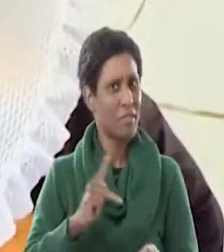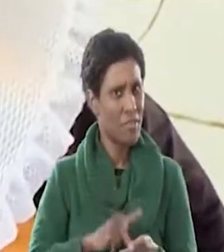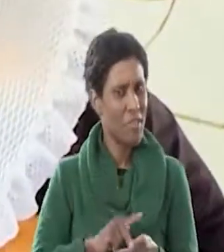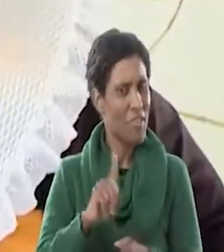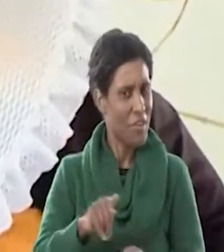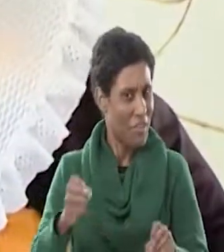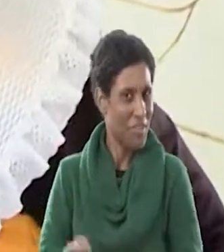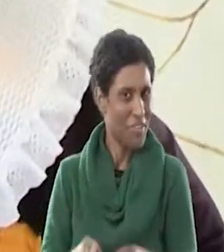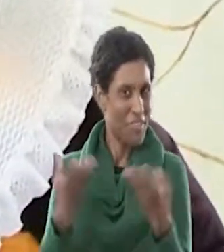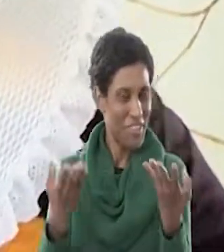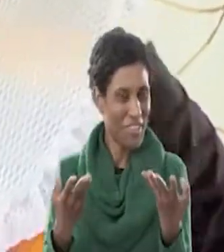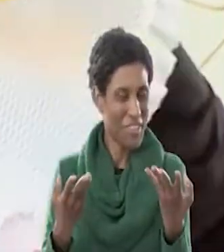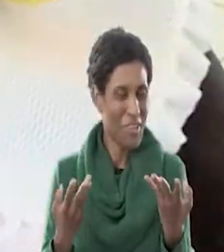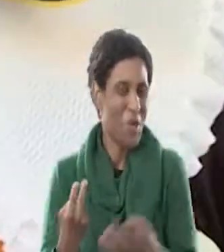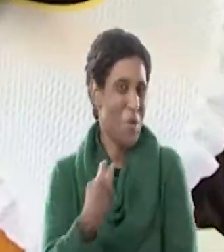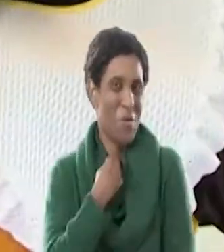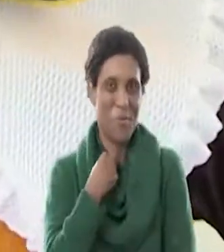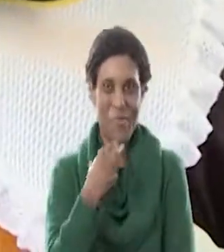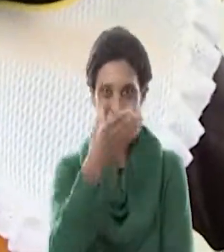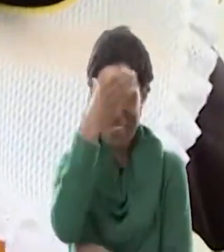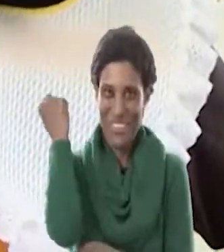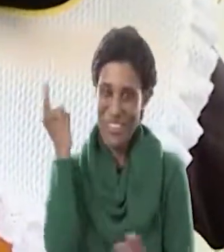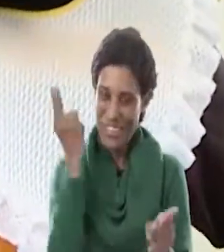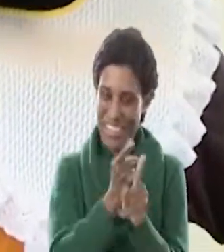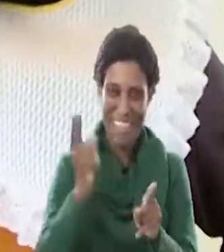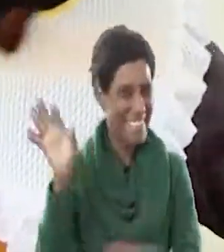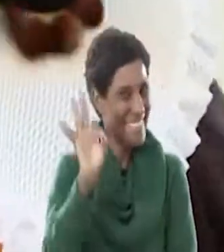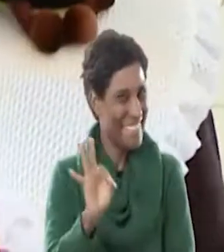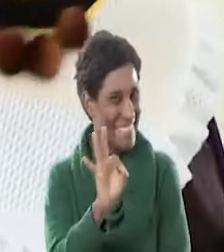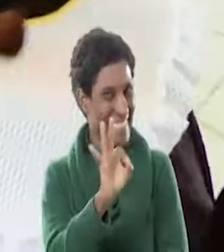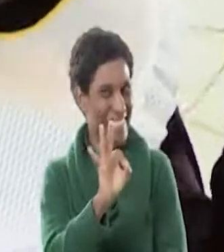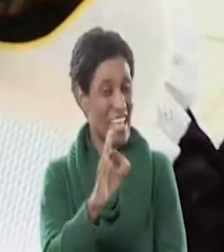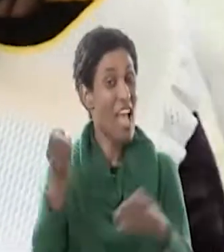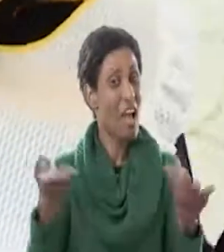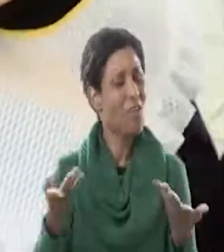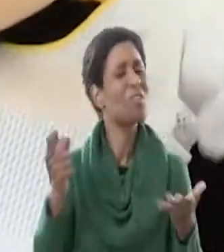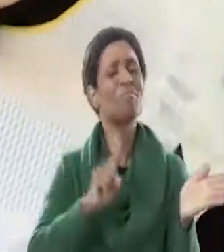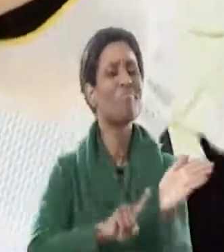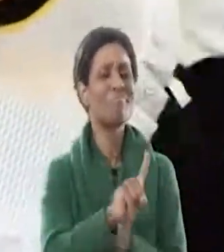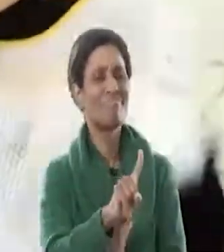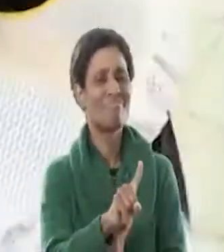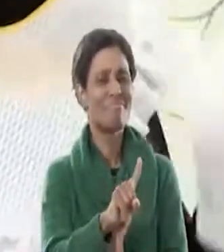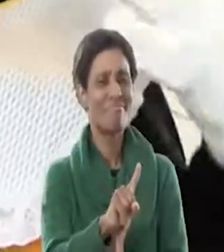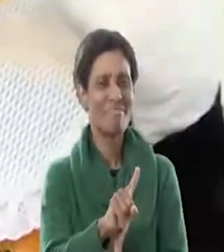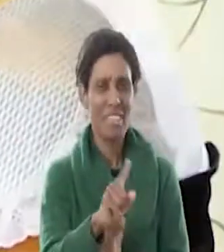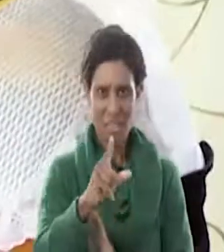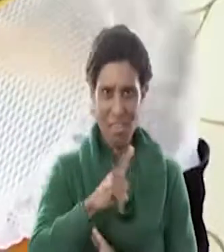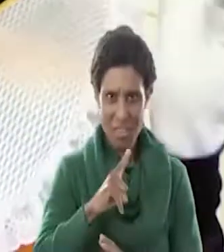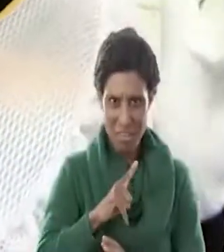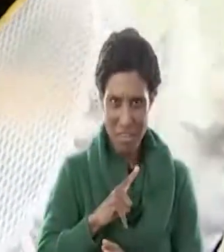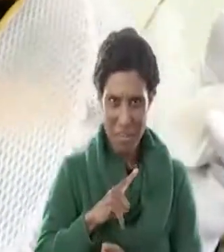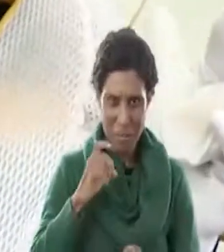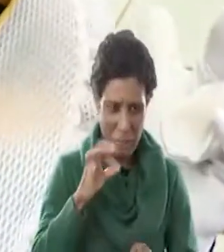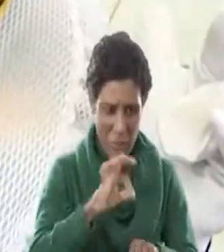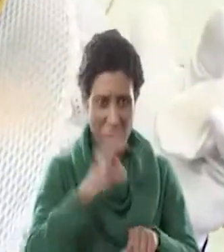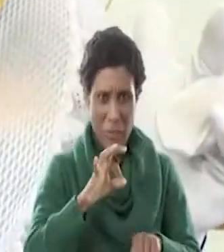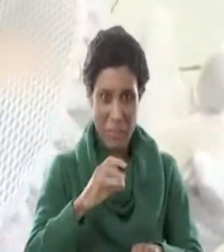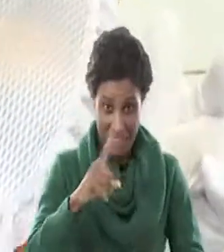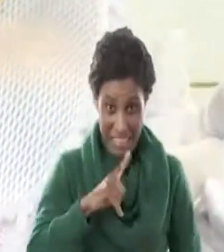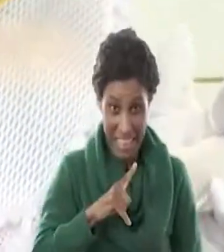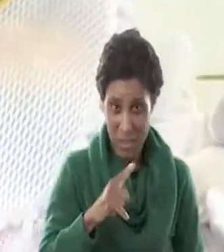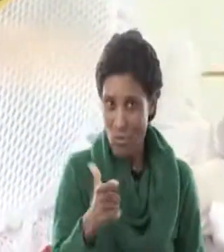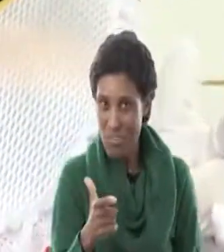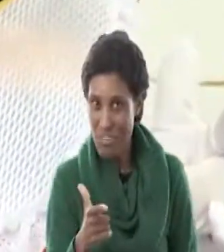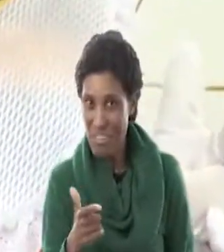É claro que aqui no evento a gente não ia poder deixar de encontrar a abelhinha. Agora eu quero te fazer uma pergunta. Tu tem ferrão ou não tem